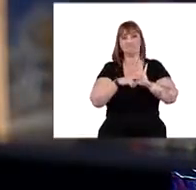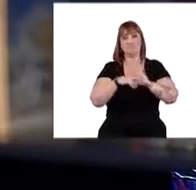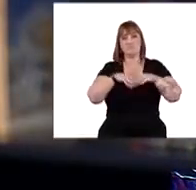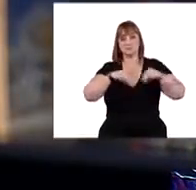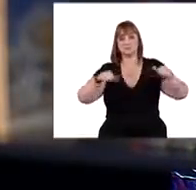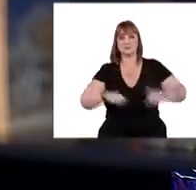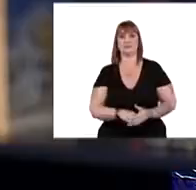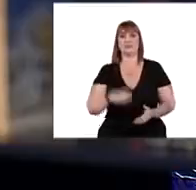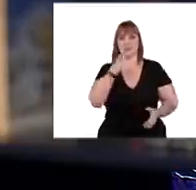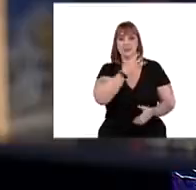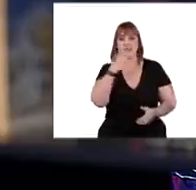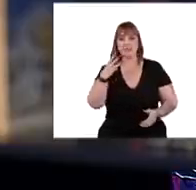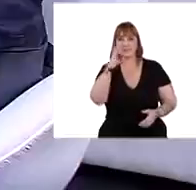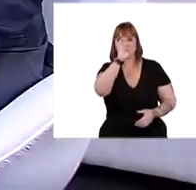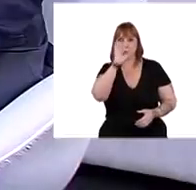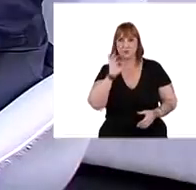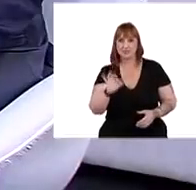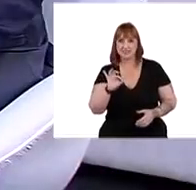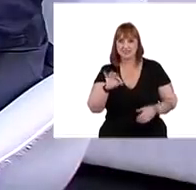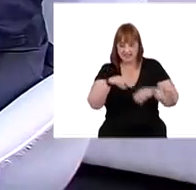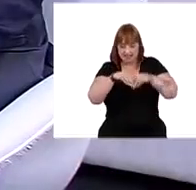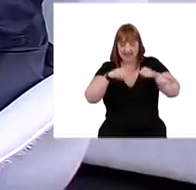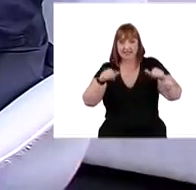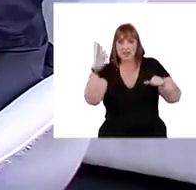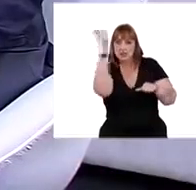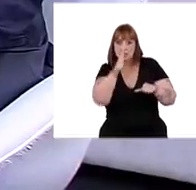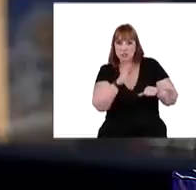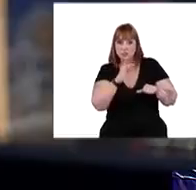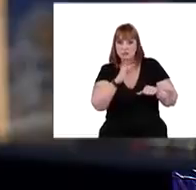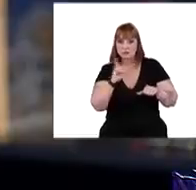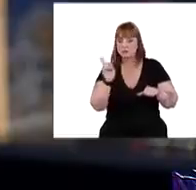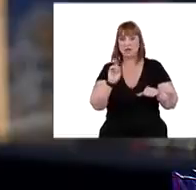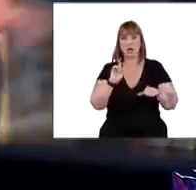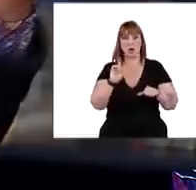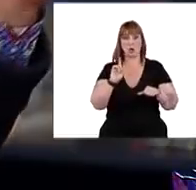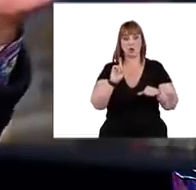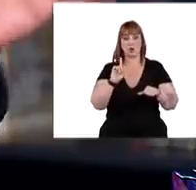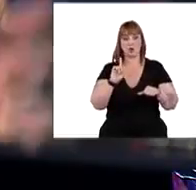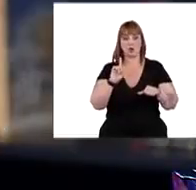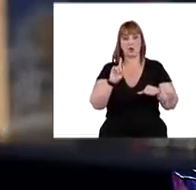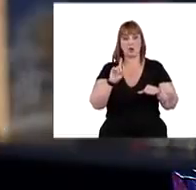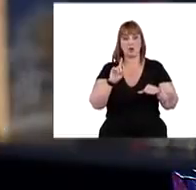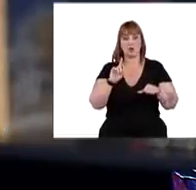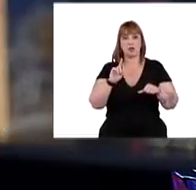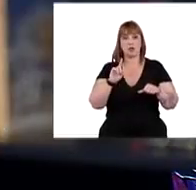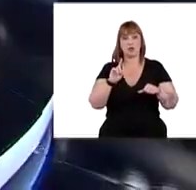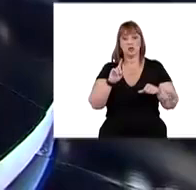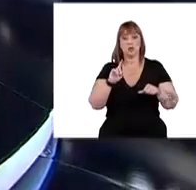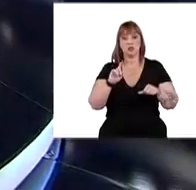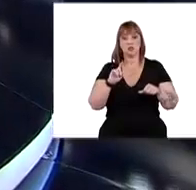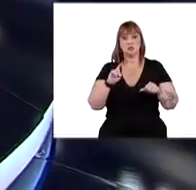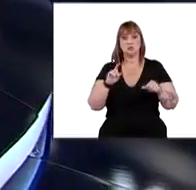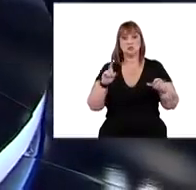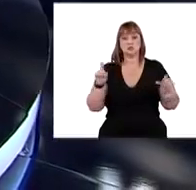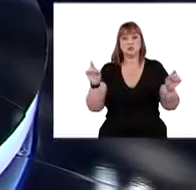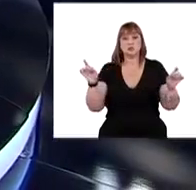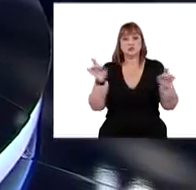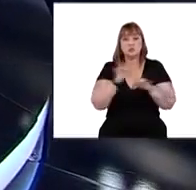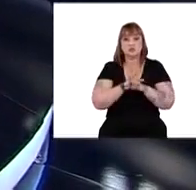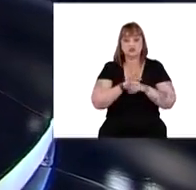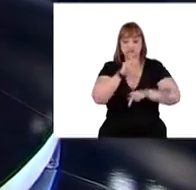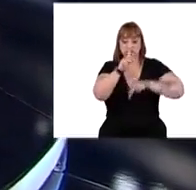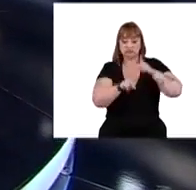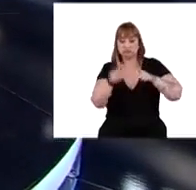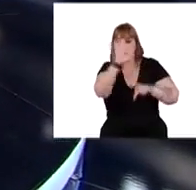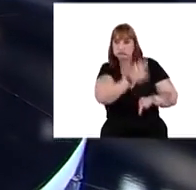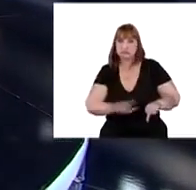São 33% do território nacional não, ou 33% não, do total demandado. Do total de povos indígenas? Do total demandado.